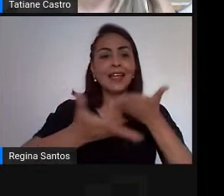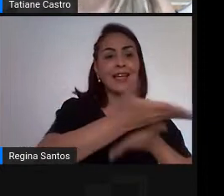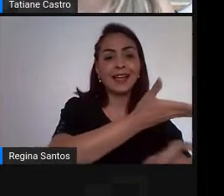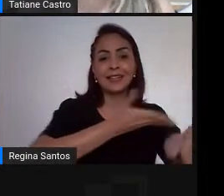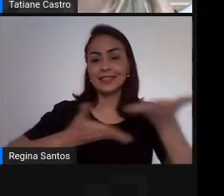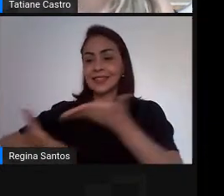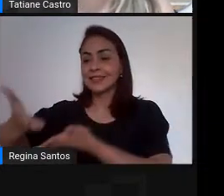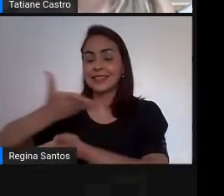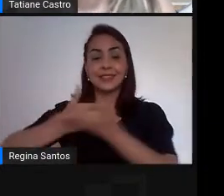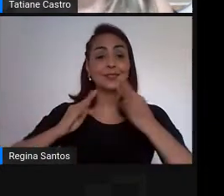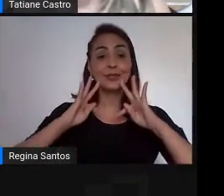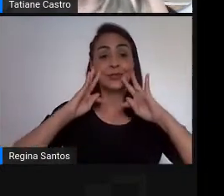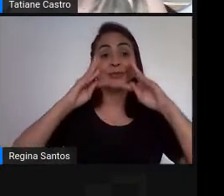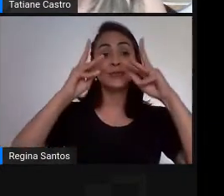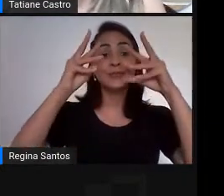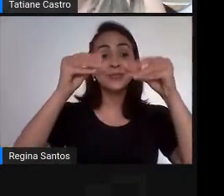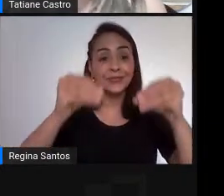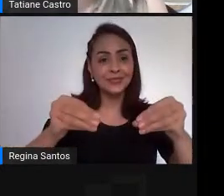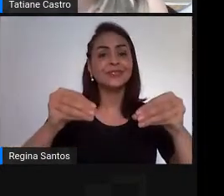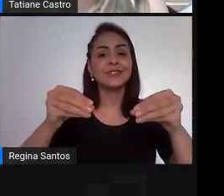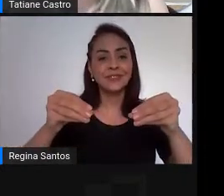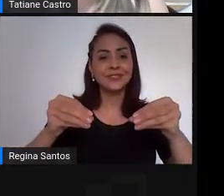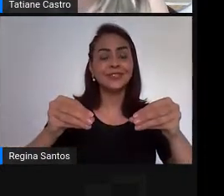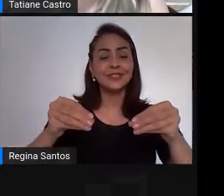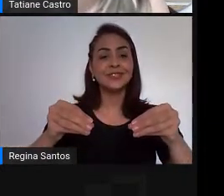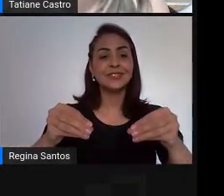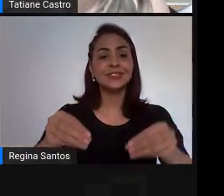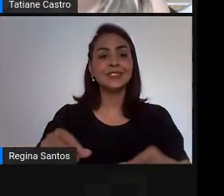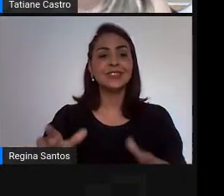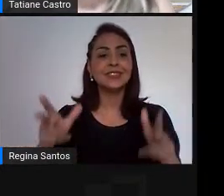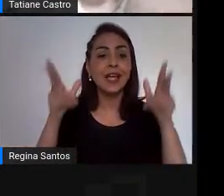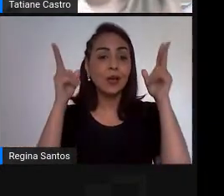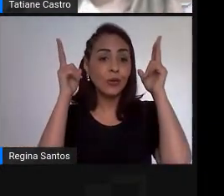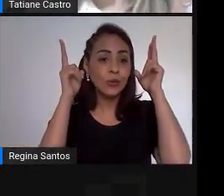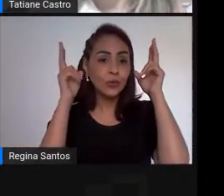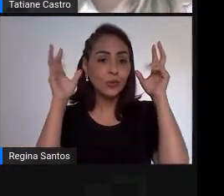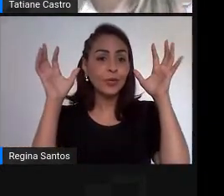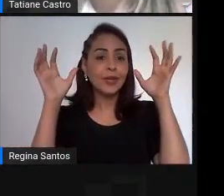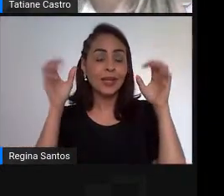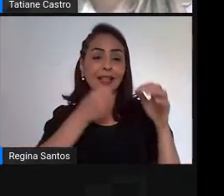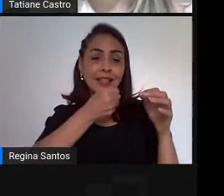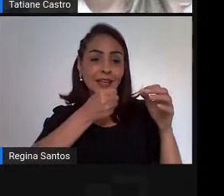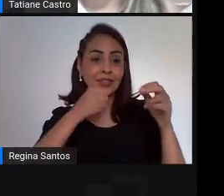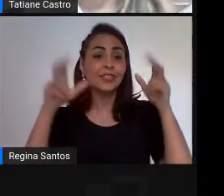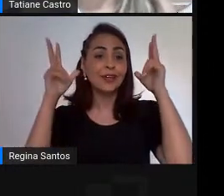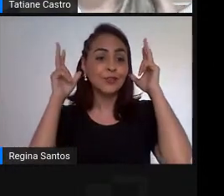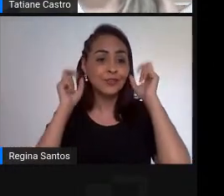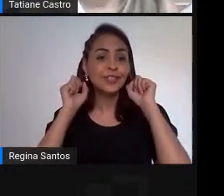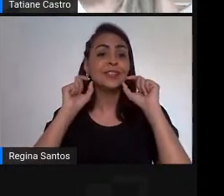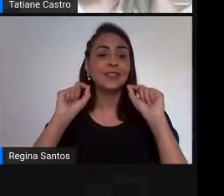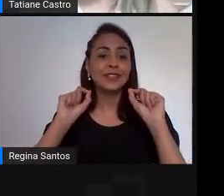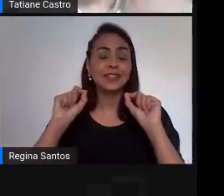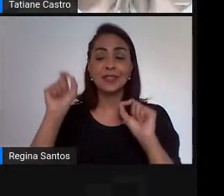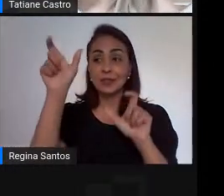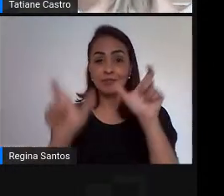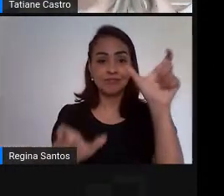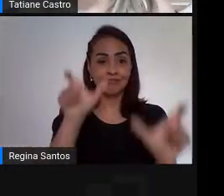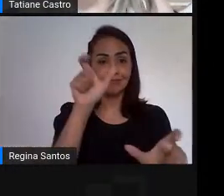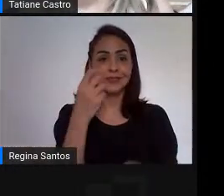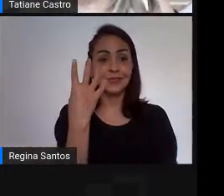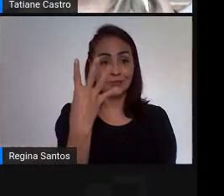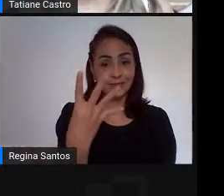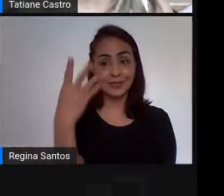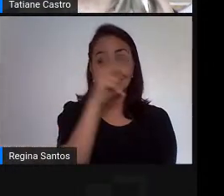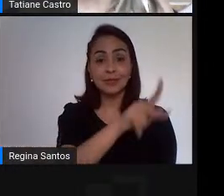no momento vivido. Então, ao ouvir esses quatro professores, embora fossem memórias individuais, elas traziam